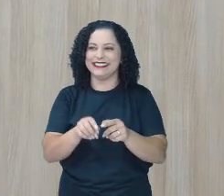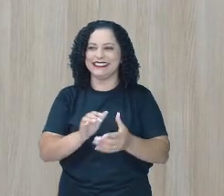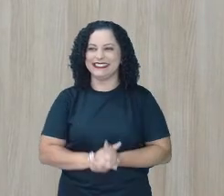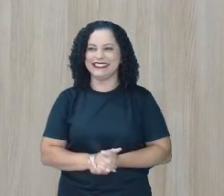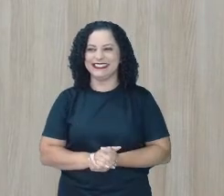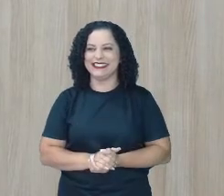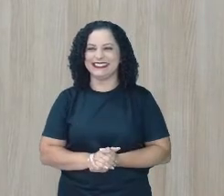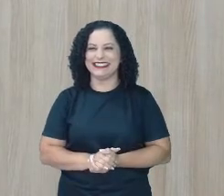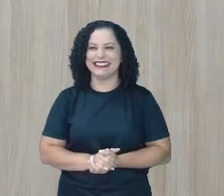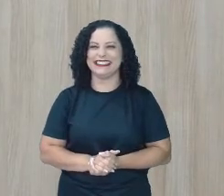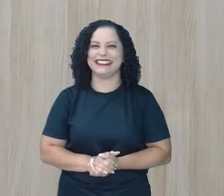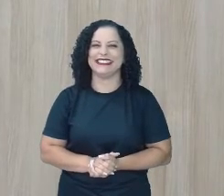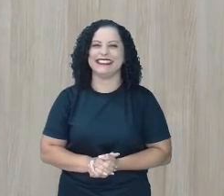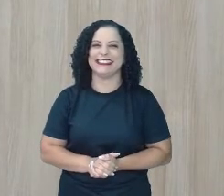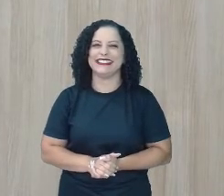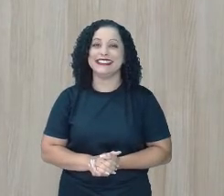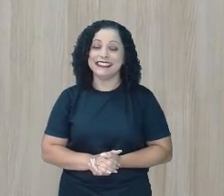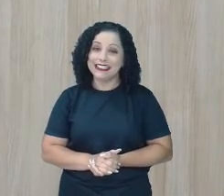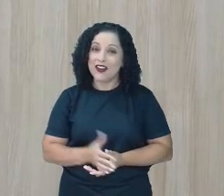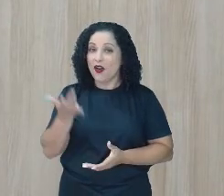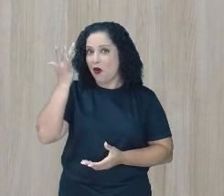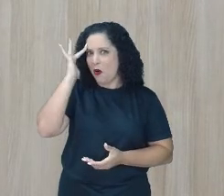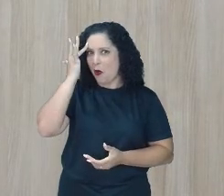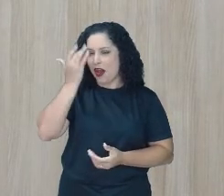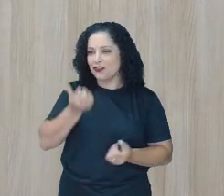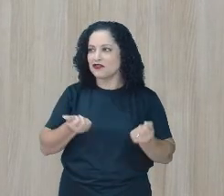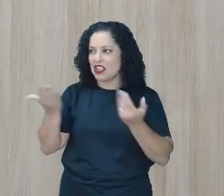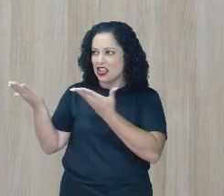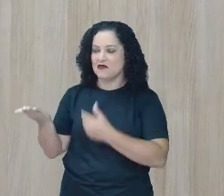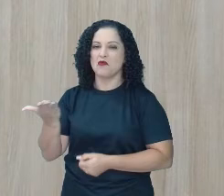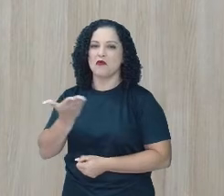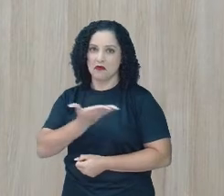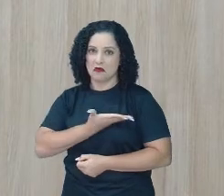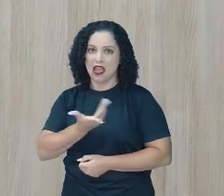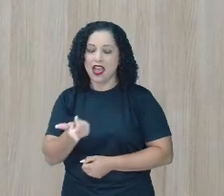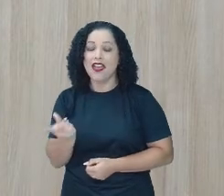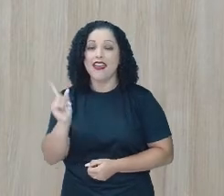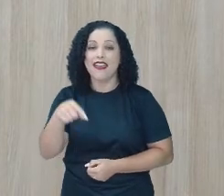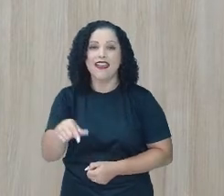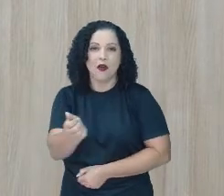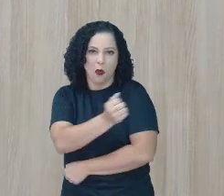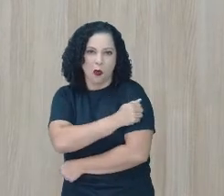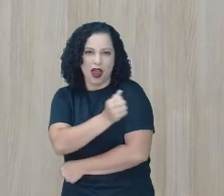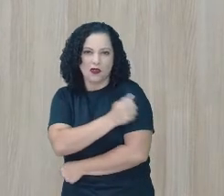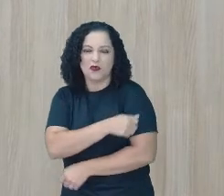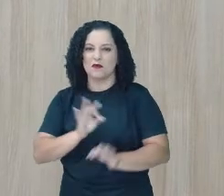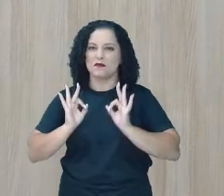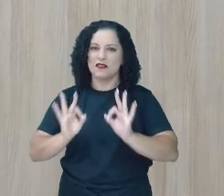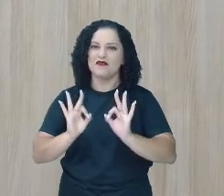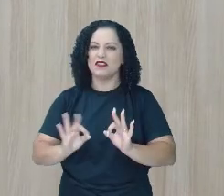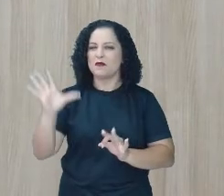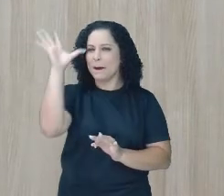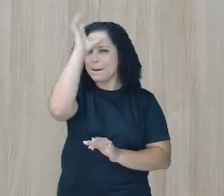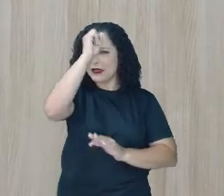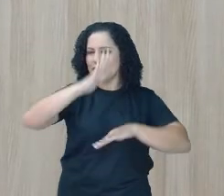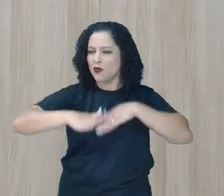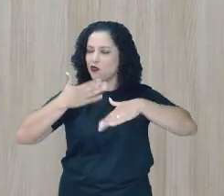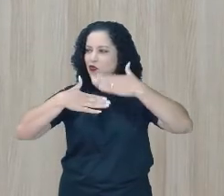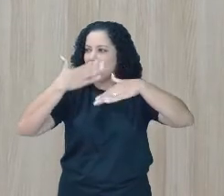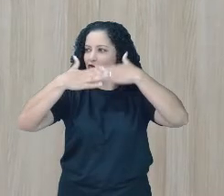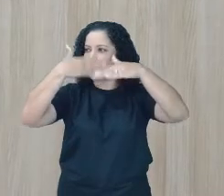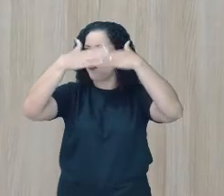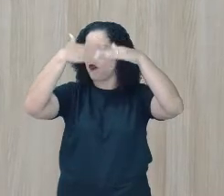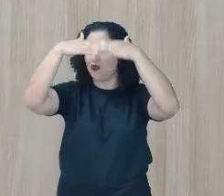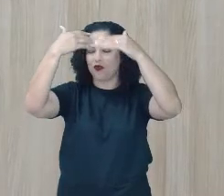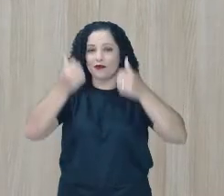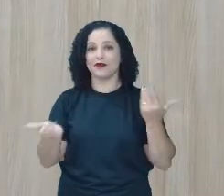Então, eu acho que ele seria um ótimo aluno, né não? Porque ele sabe até aprender, minha gente, desenrolado todo. Ó,